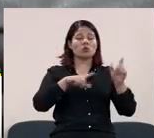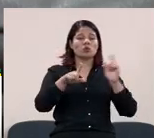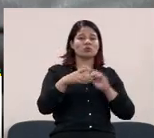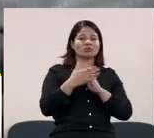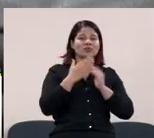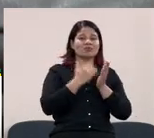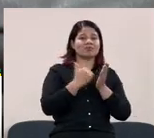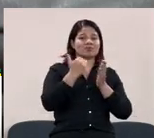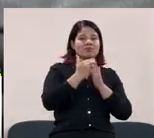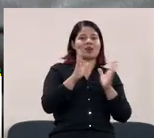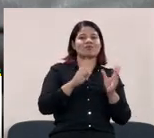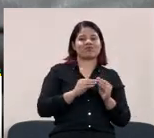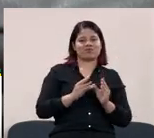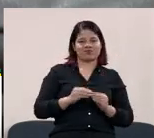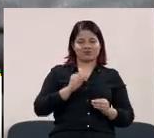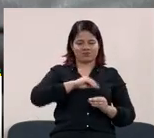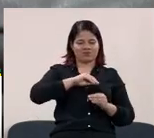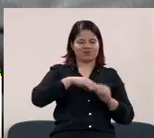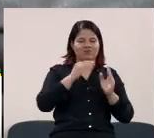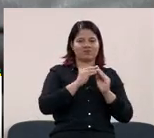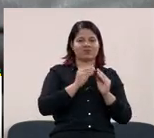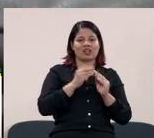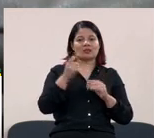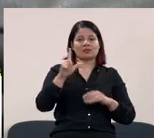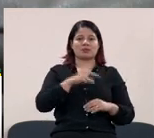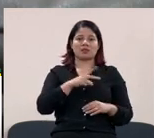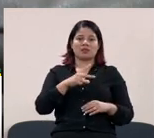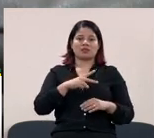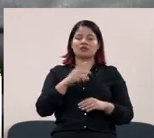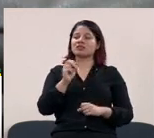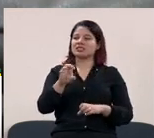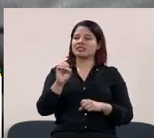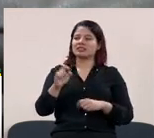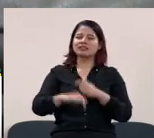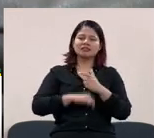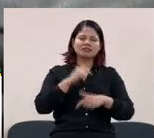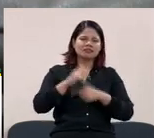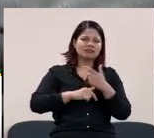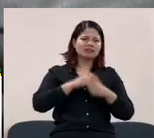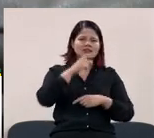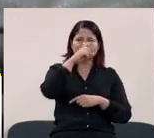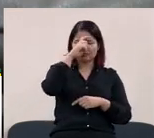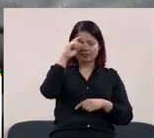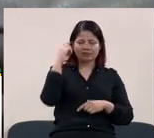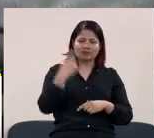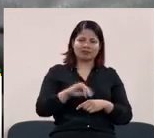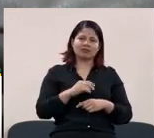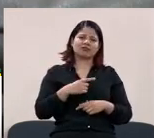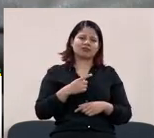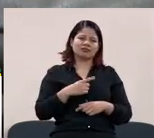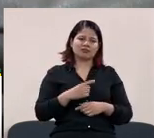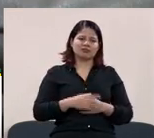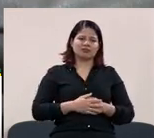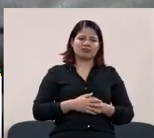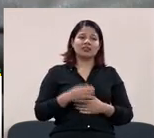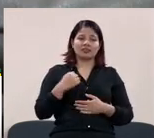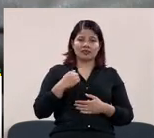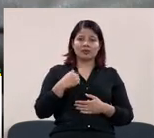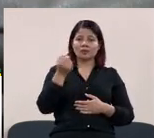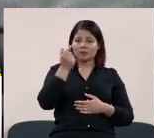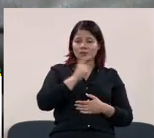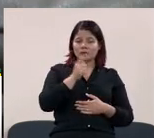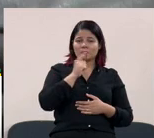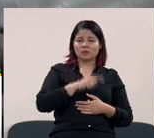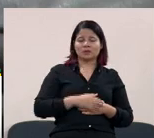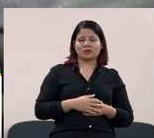rede privada. Então, tinha que trabalhar muito. E eu tive essa oportunidade.